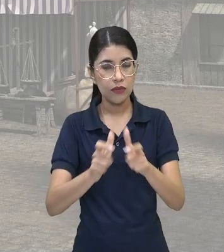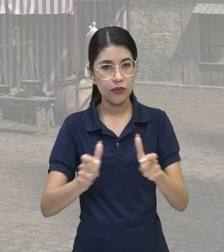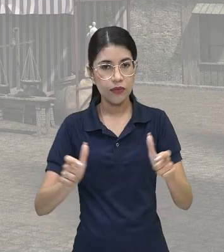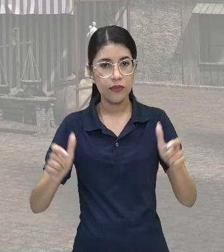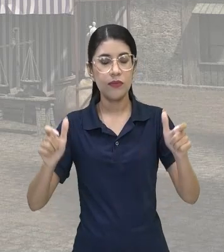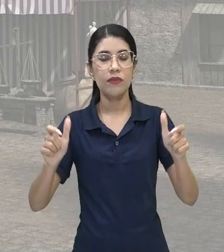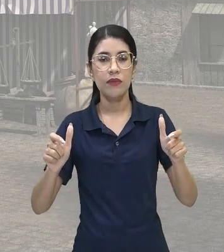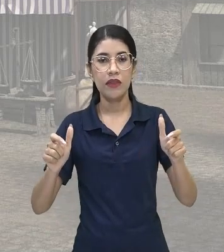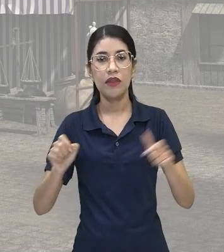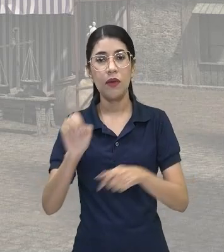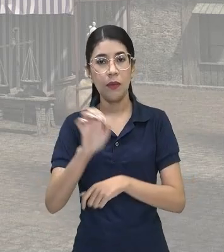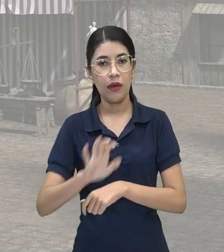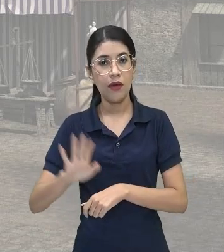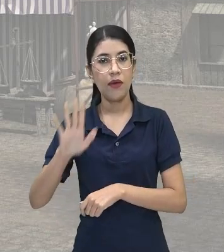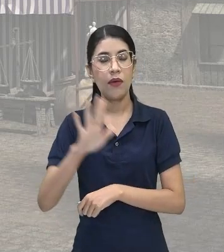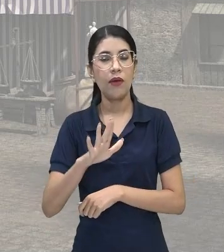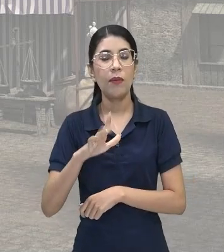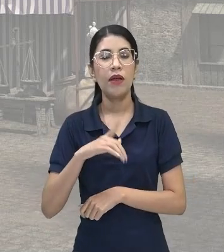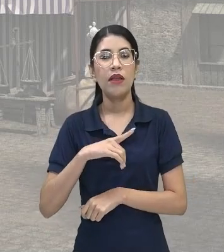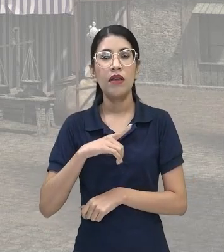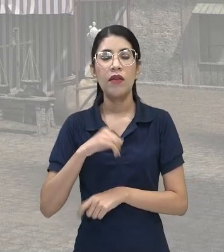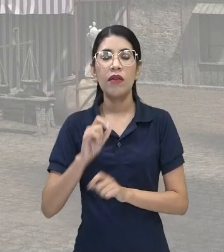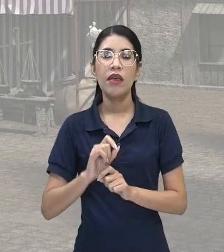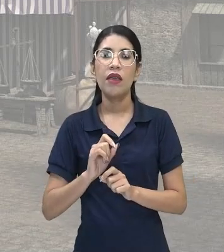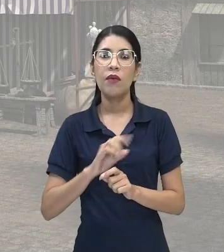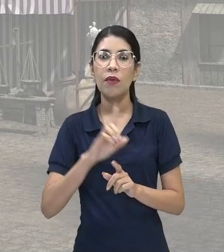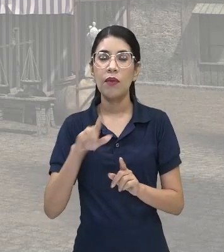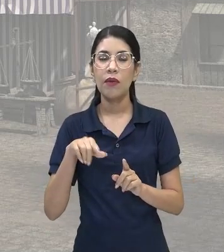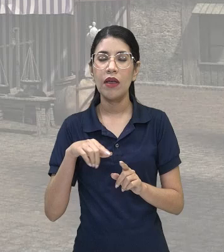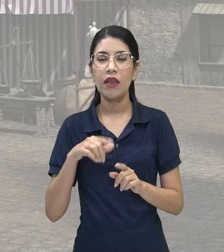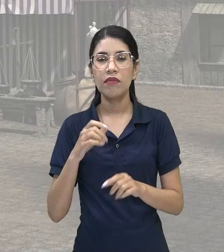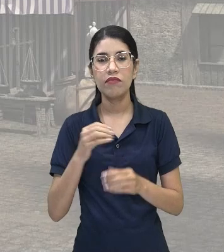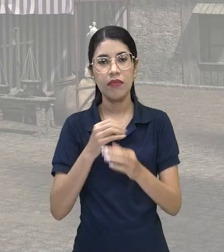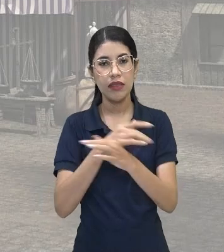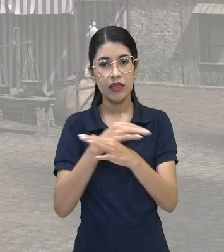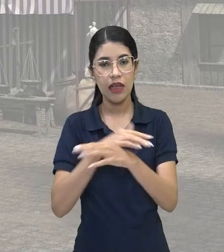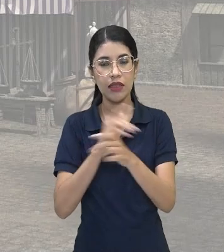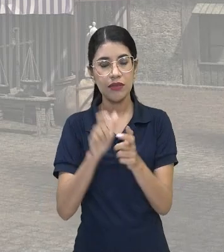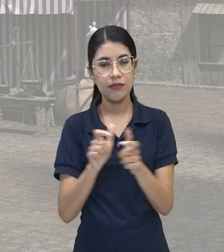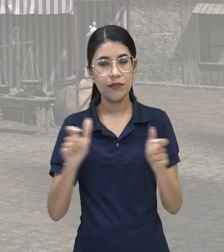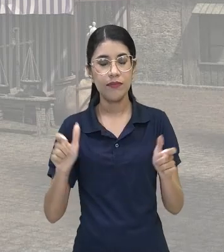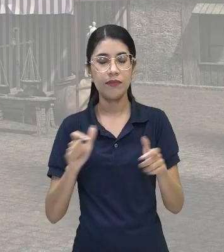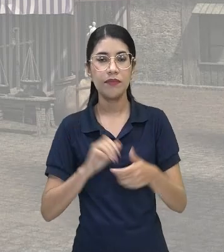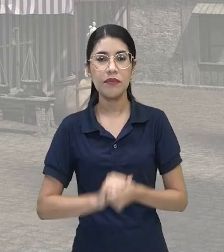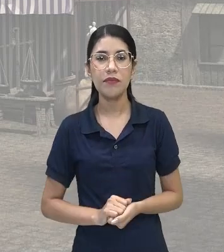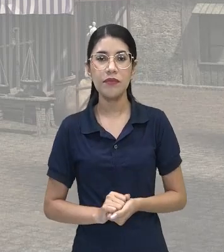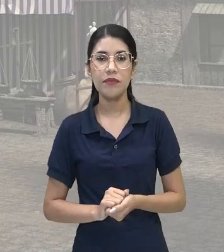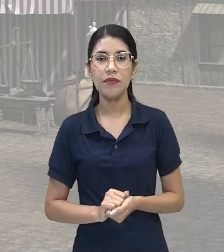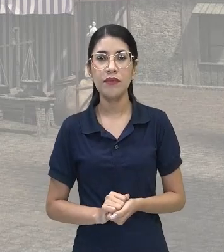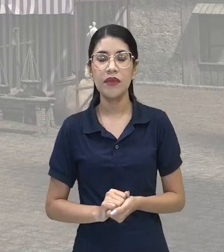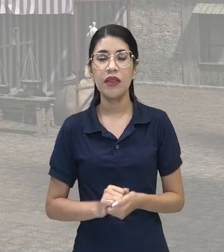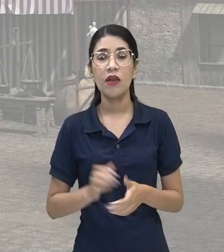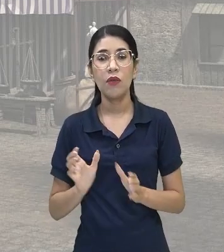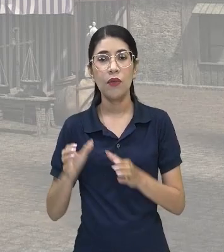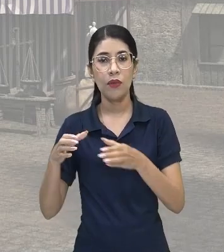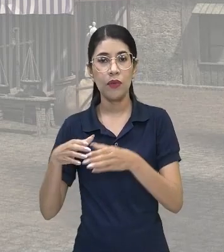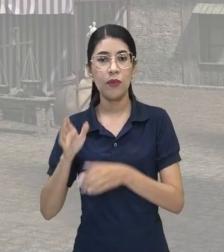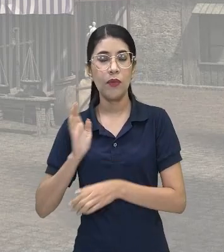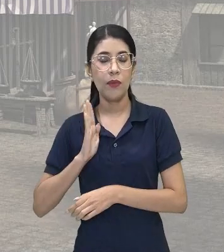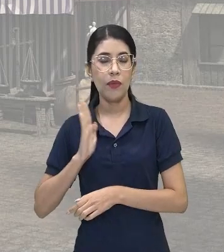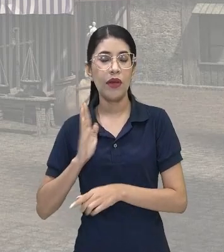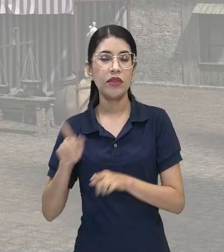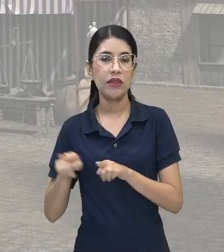mais a Europa tende a se urbanizar. Surgindo assim, então, a figura da burguesia e